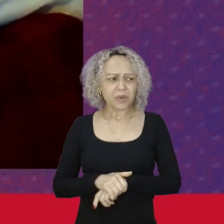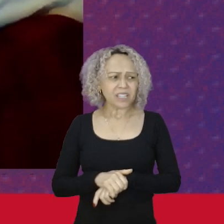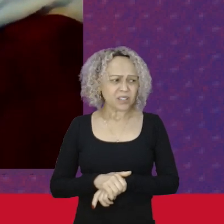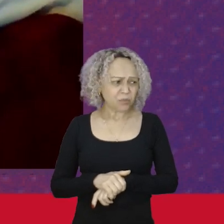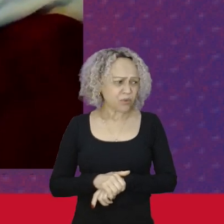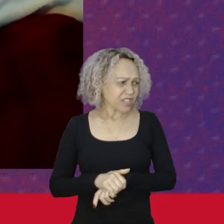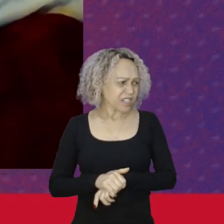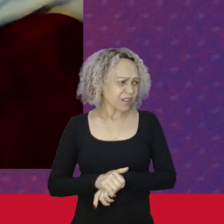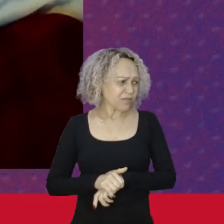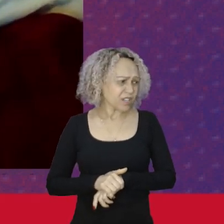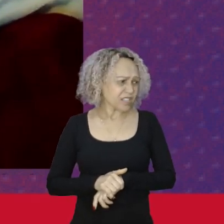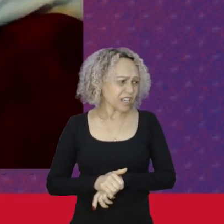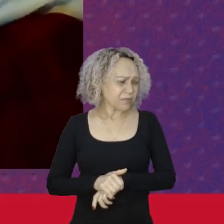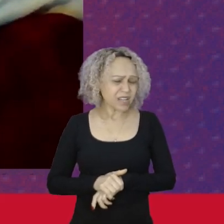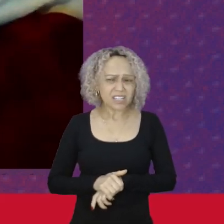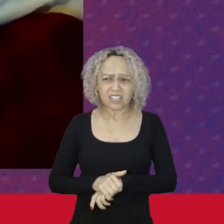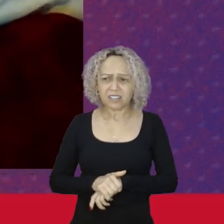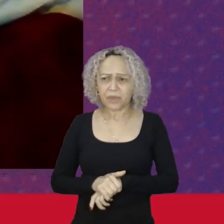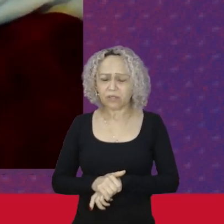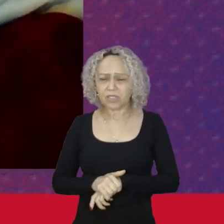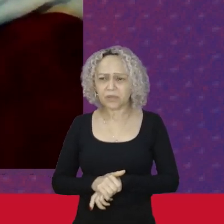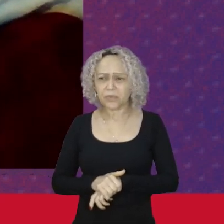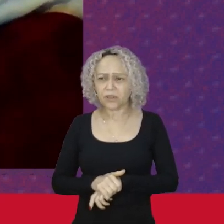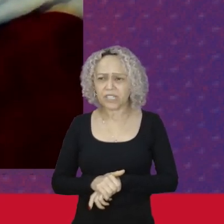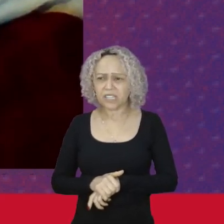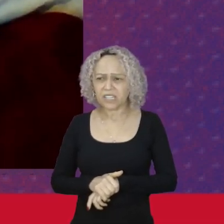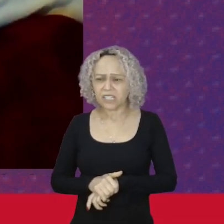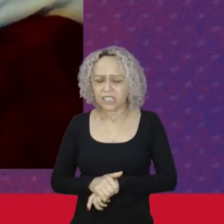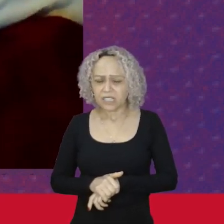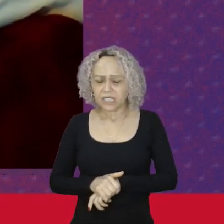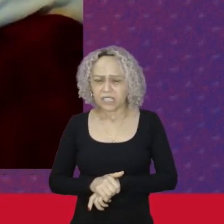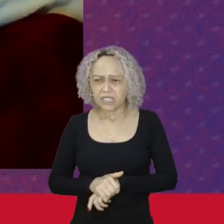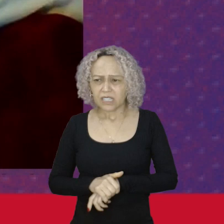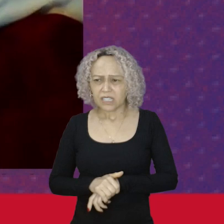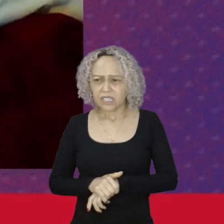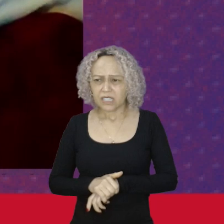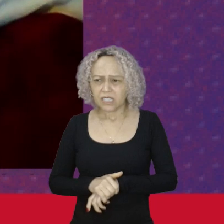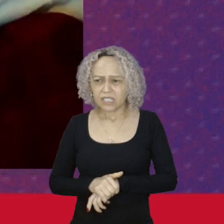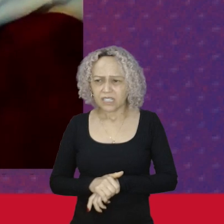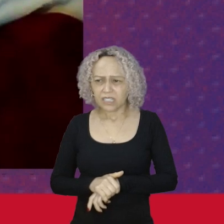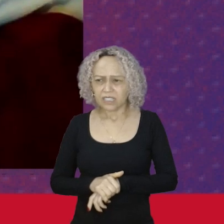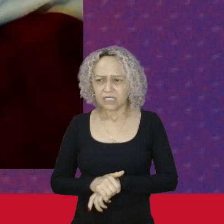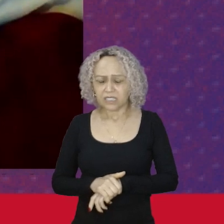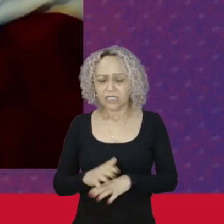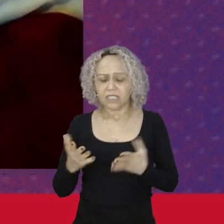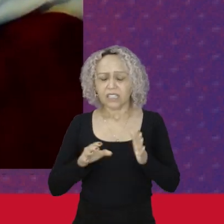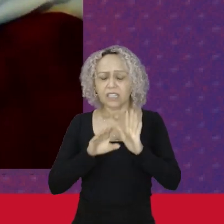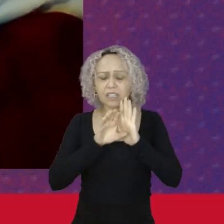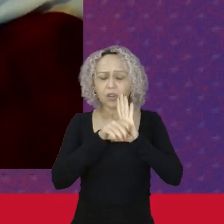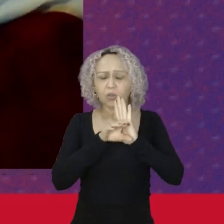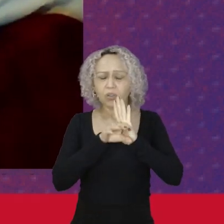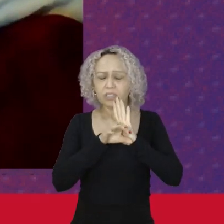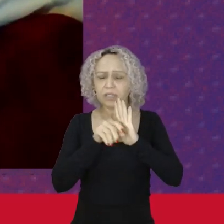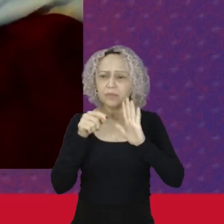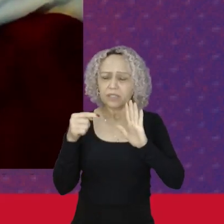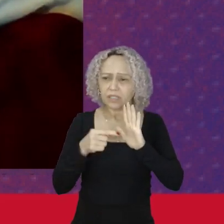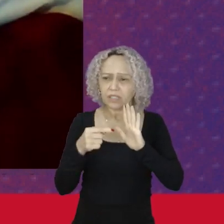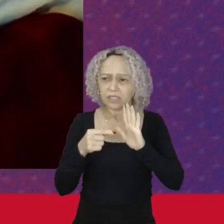atuais e da contemporaneidade. E essas concepções, na